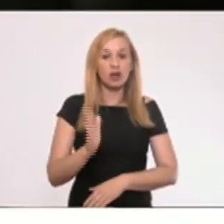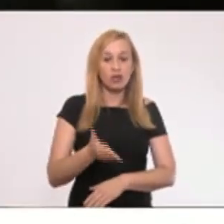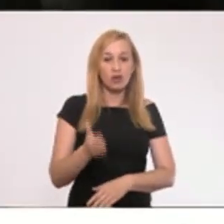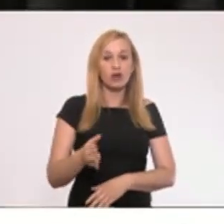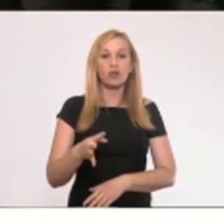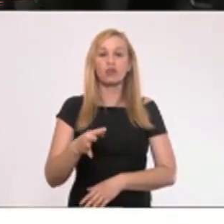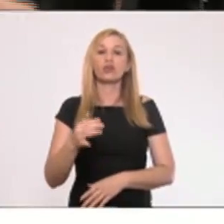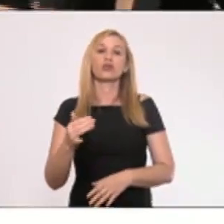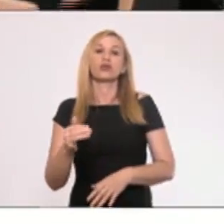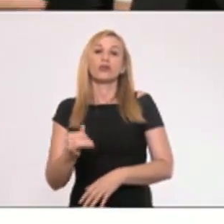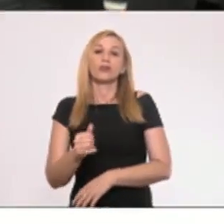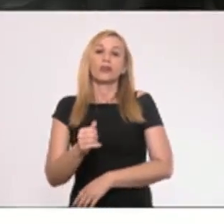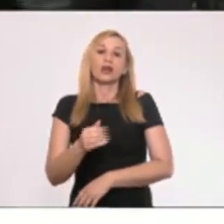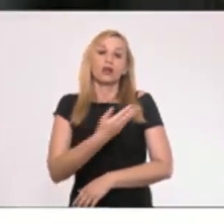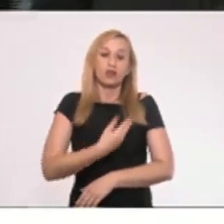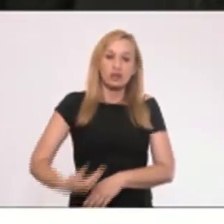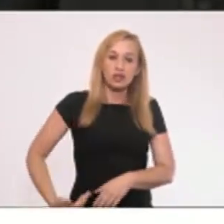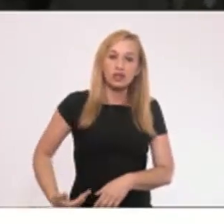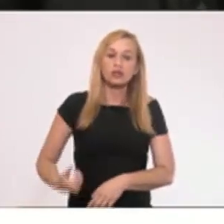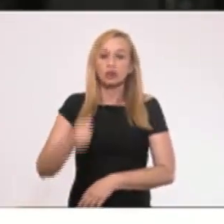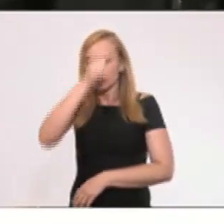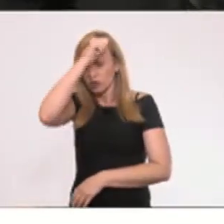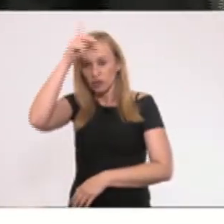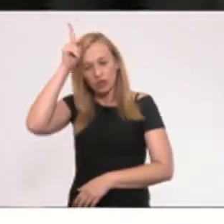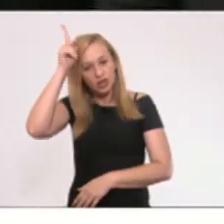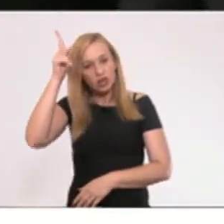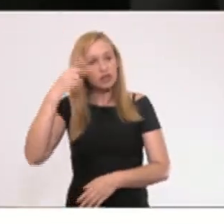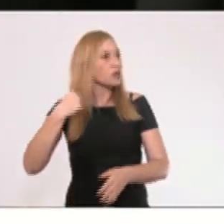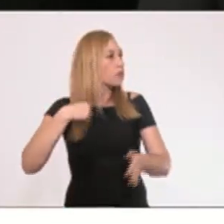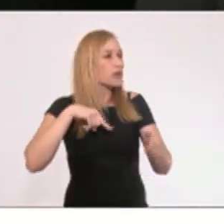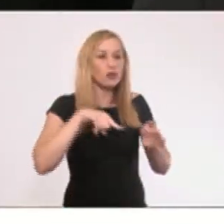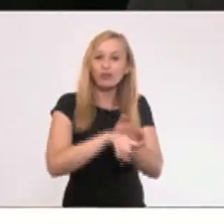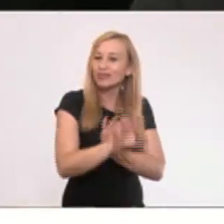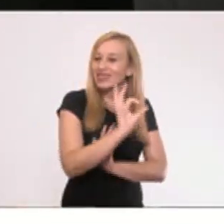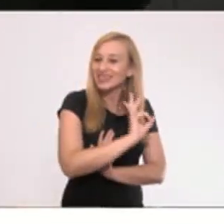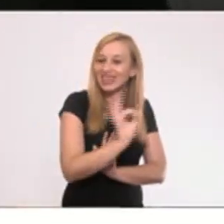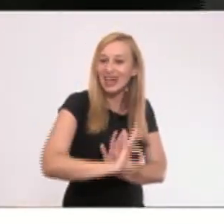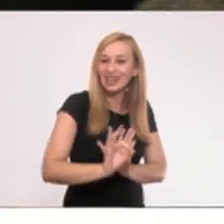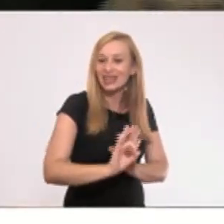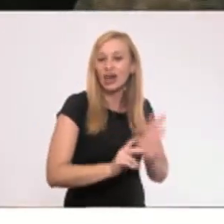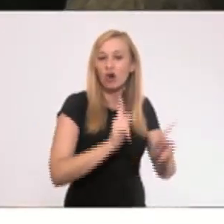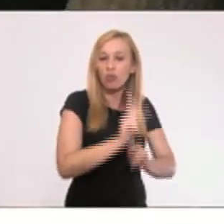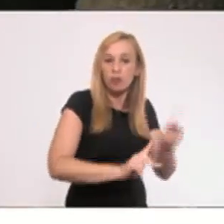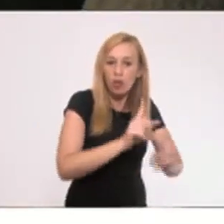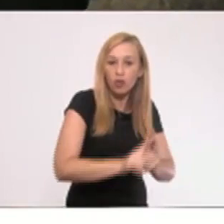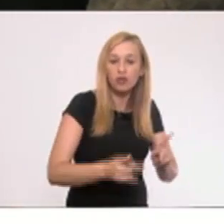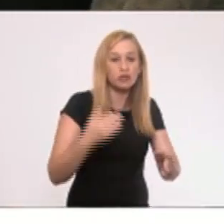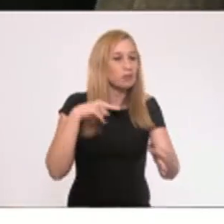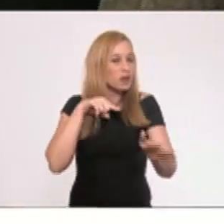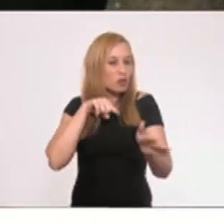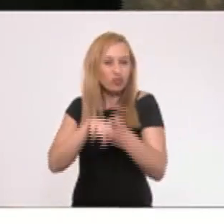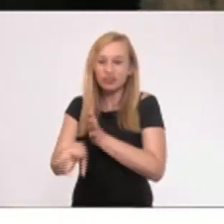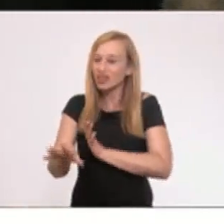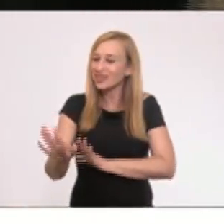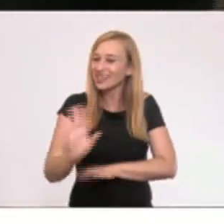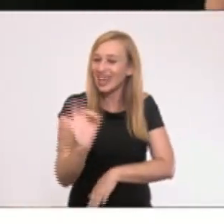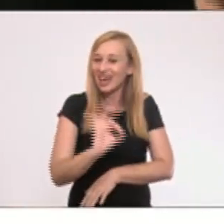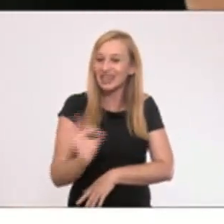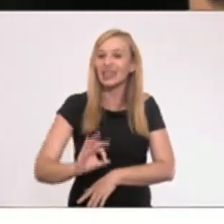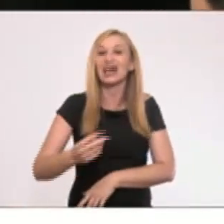sem consultar a população, sem consultar o autor da lei, que quando aprovou na Câmara Municipal foi sancionado